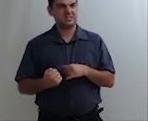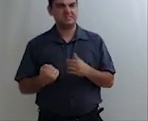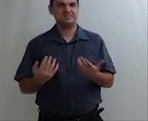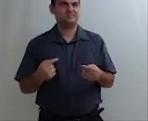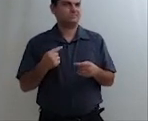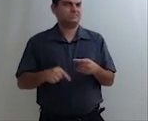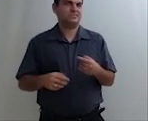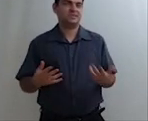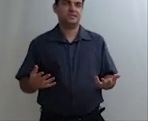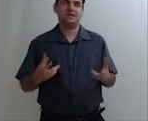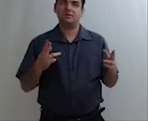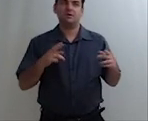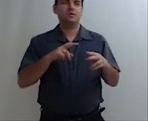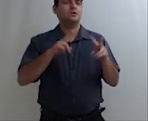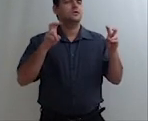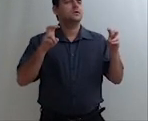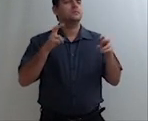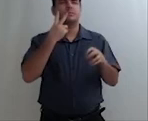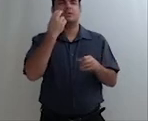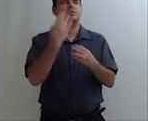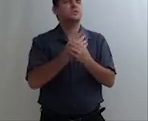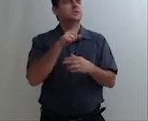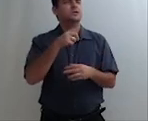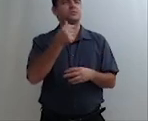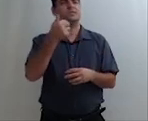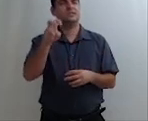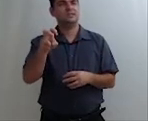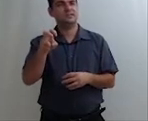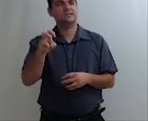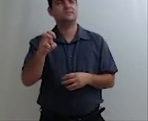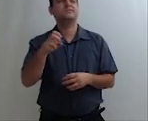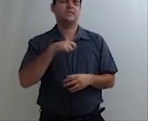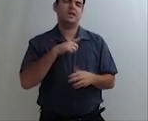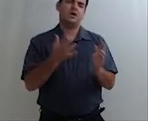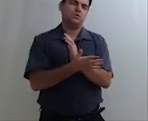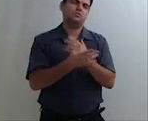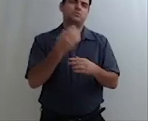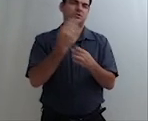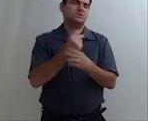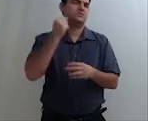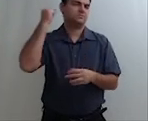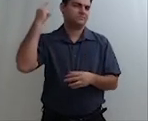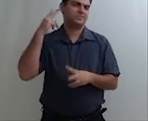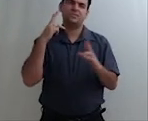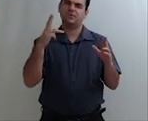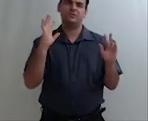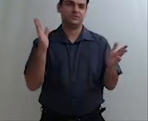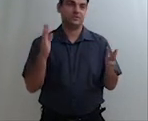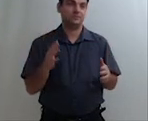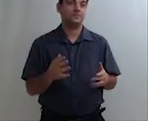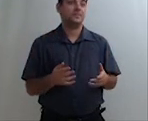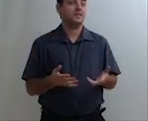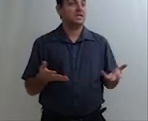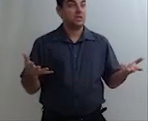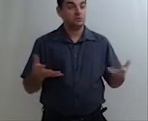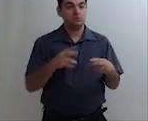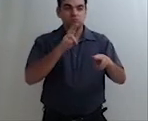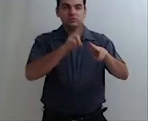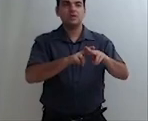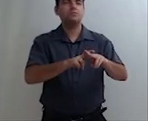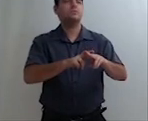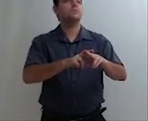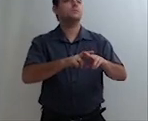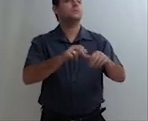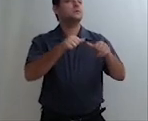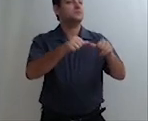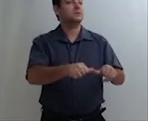tema aplico o entendimento de vários precedentes que eu cito aqui e digo ainda que sobrevir nesse da pena aplicada em ação penal na